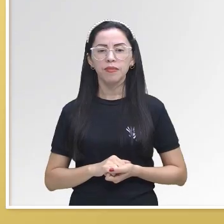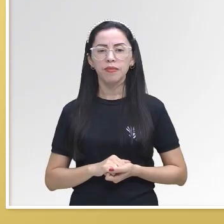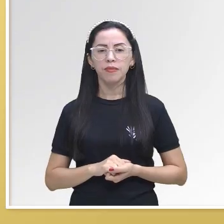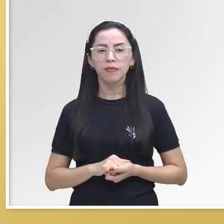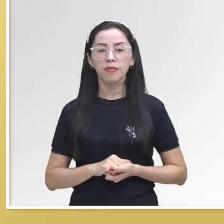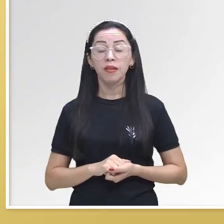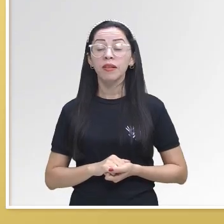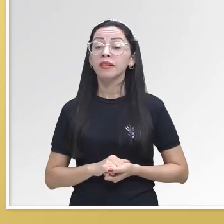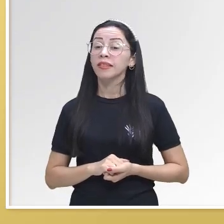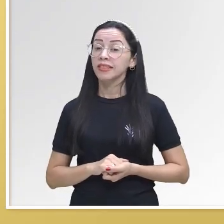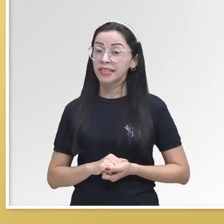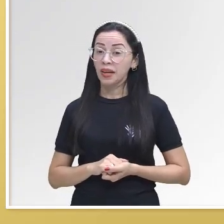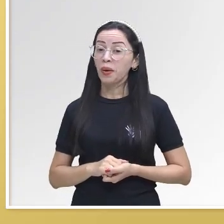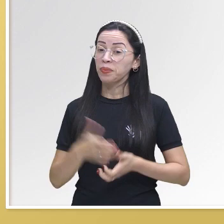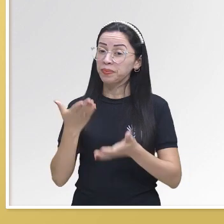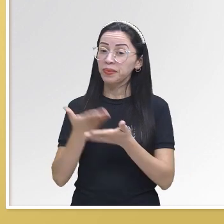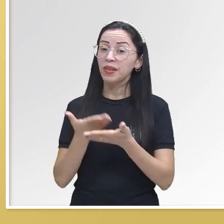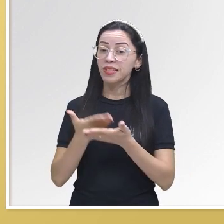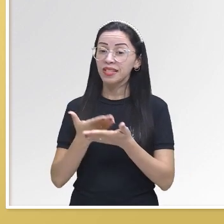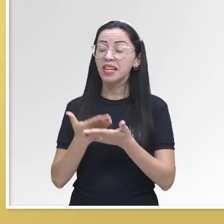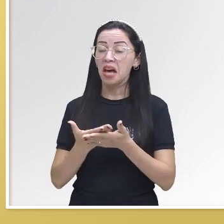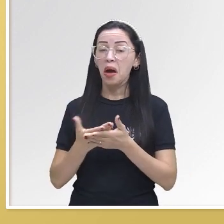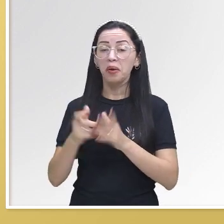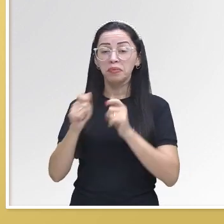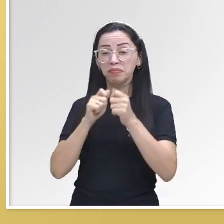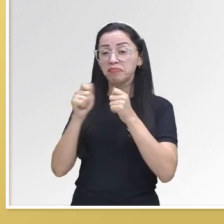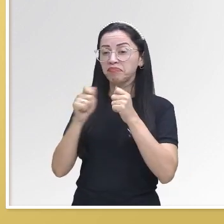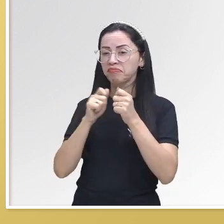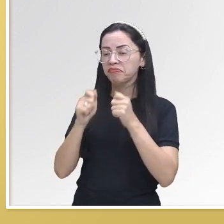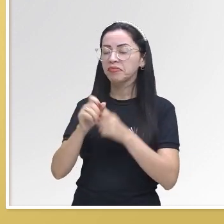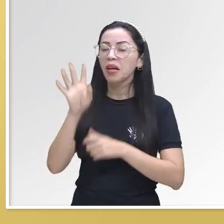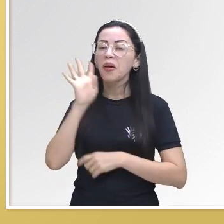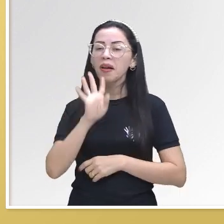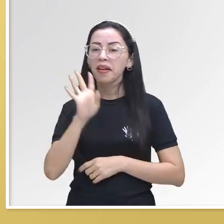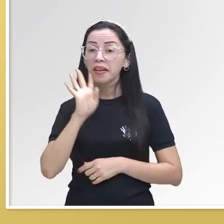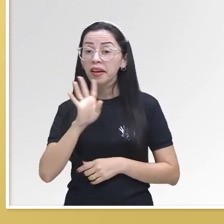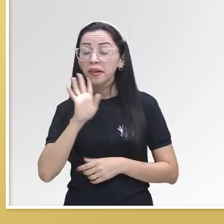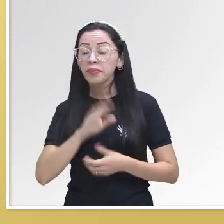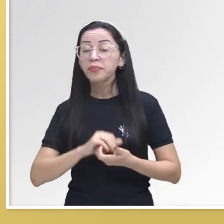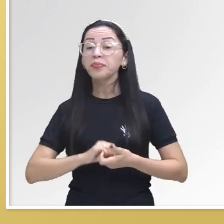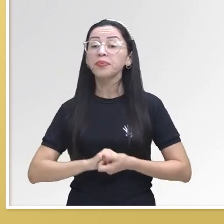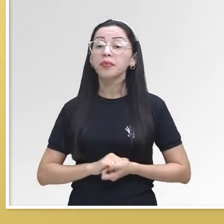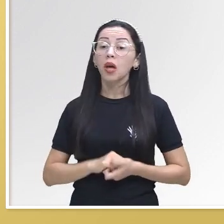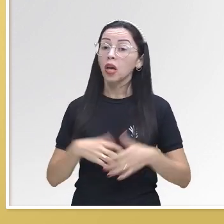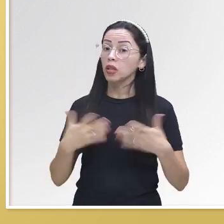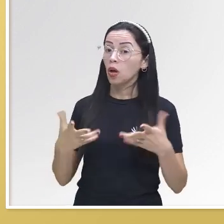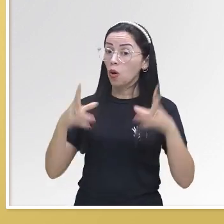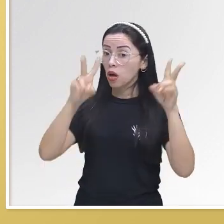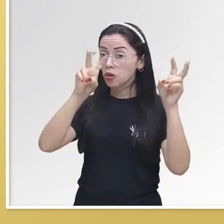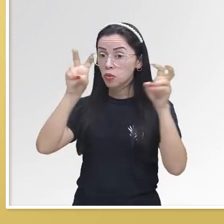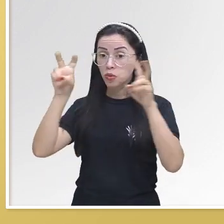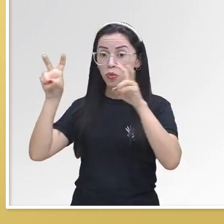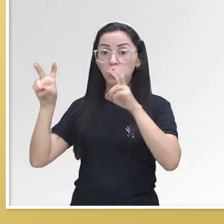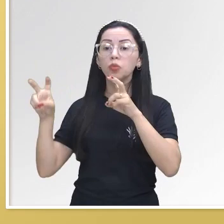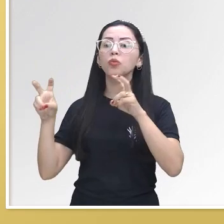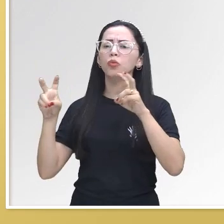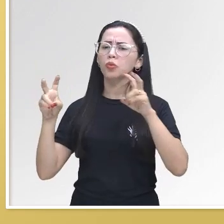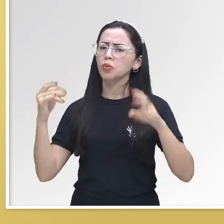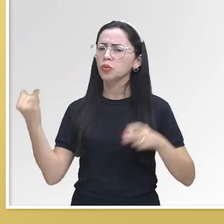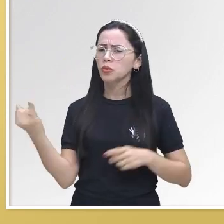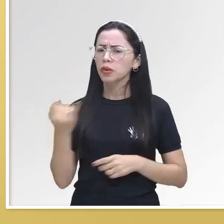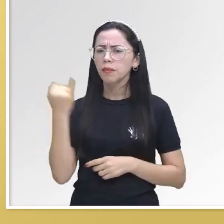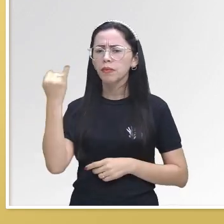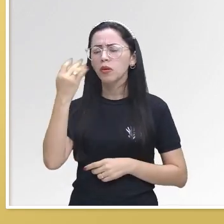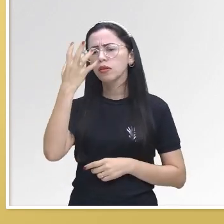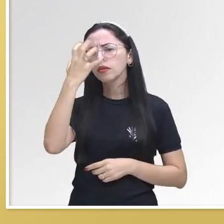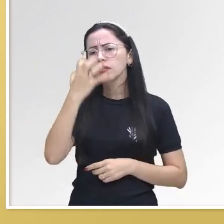Que demais a nossa aula em estilo jornal. Muito legal, né, gente? Afinal, os assuntos que tratamos hoje eram assuntos muito